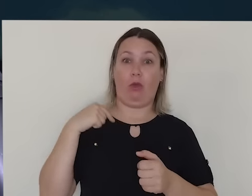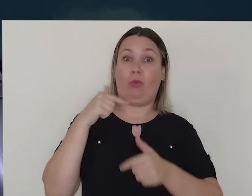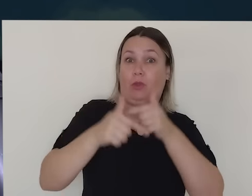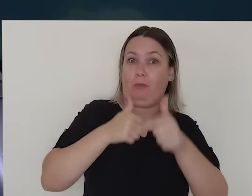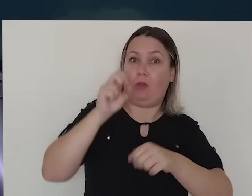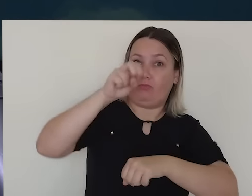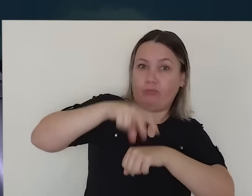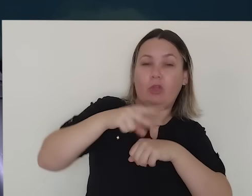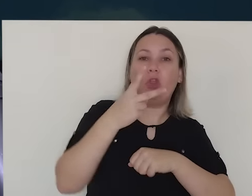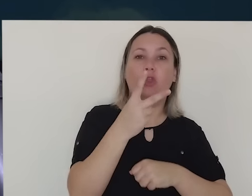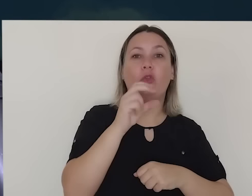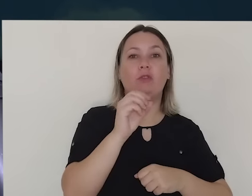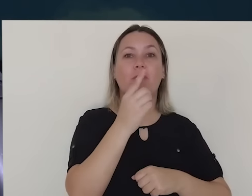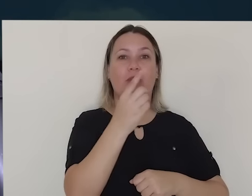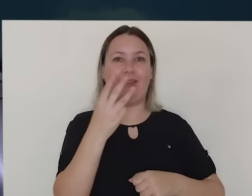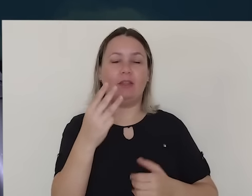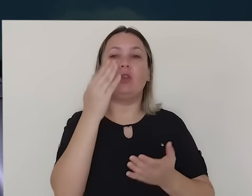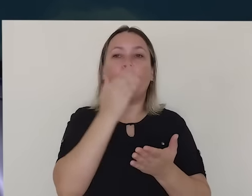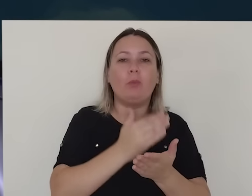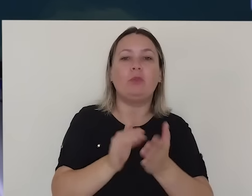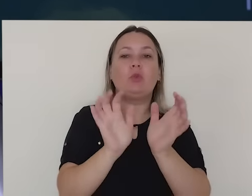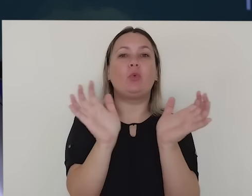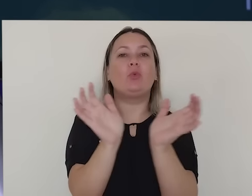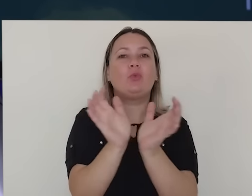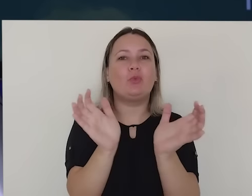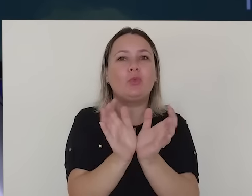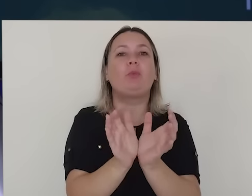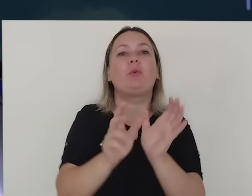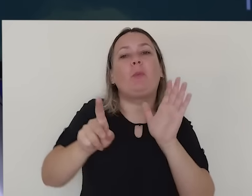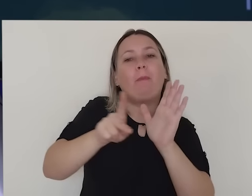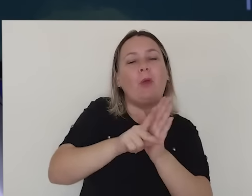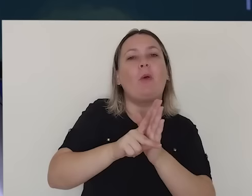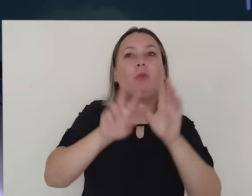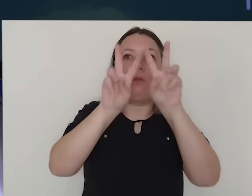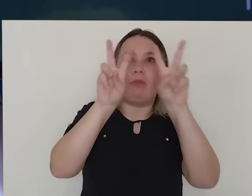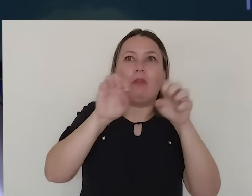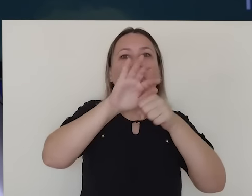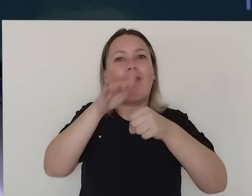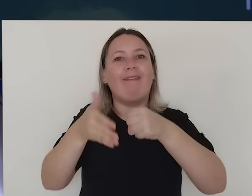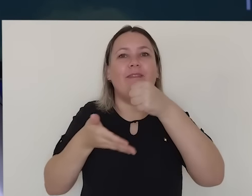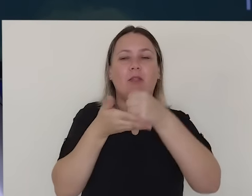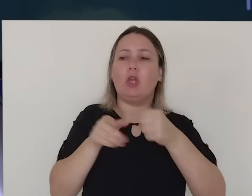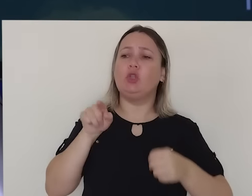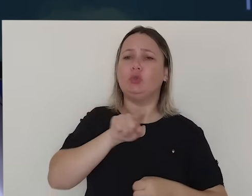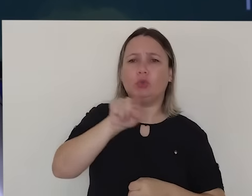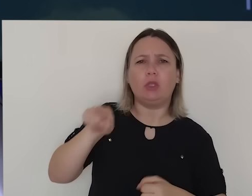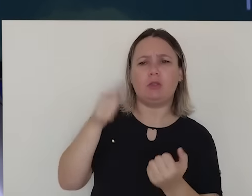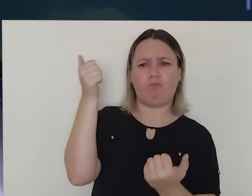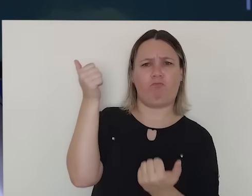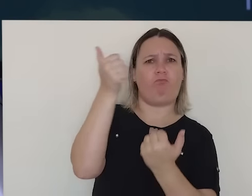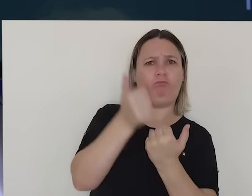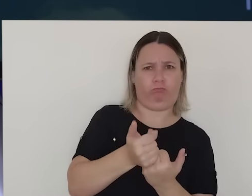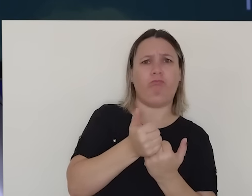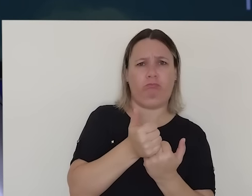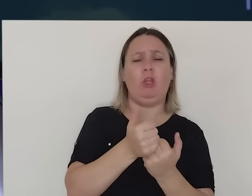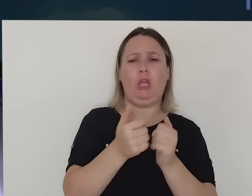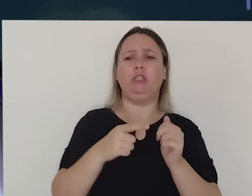um comitê de sustentabilidade ali se falava que todos eram eh embaixadores da sustentabilidade na empresa